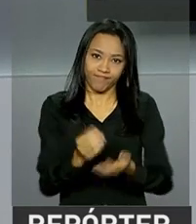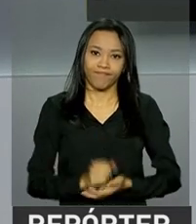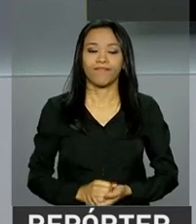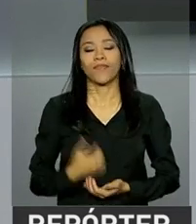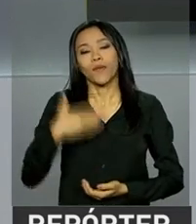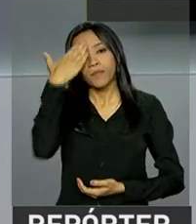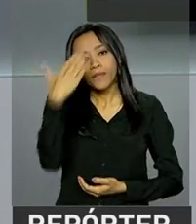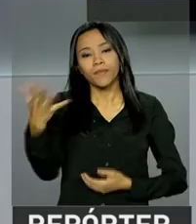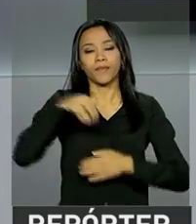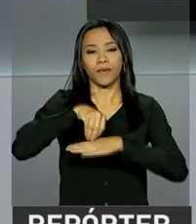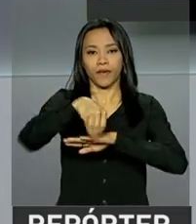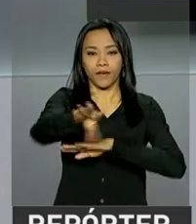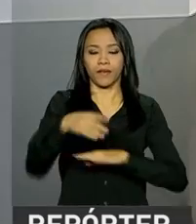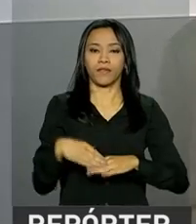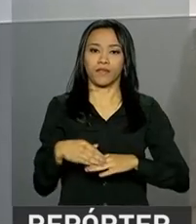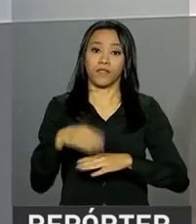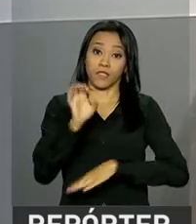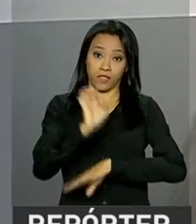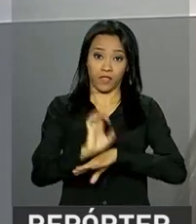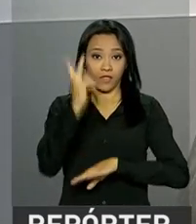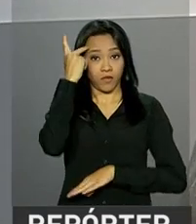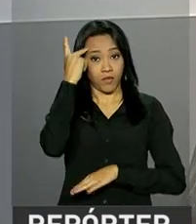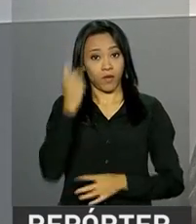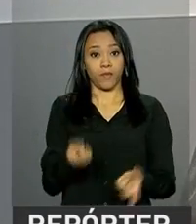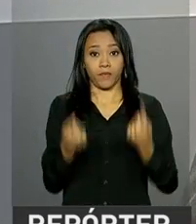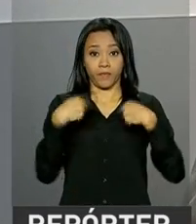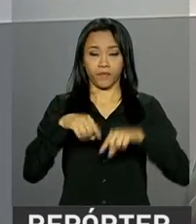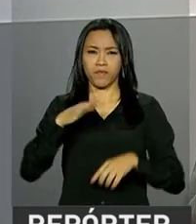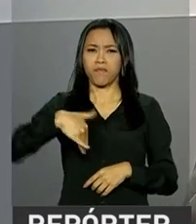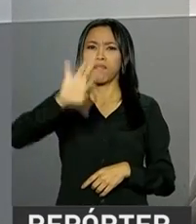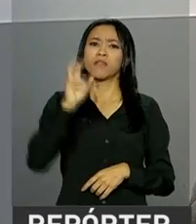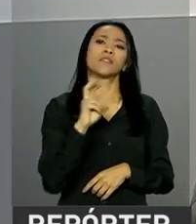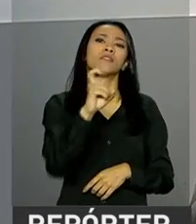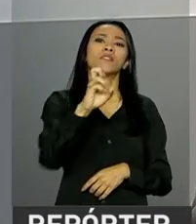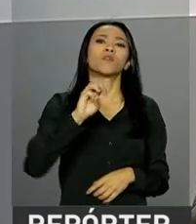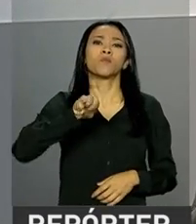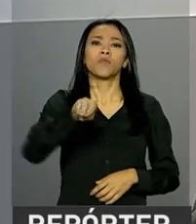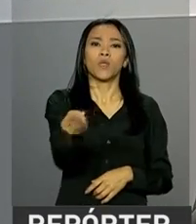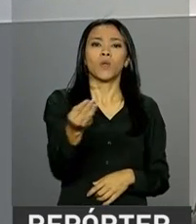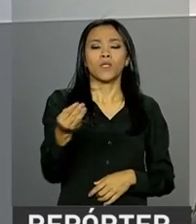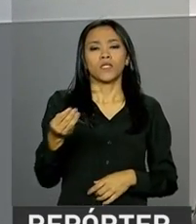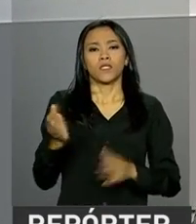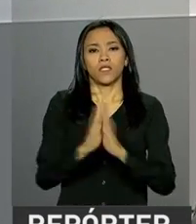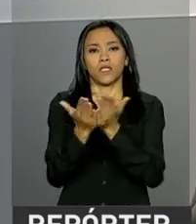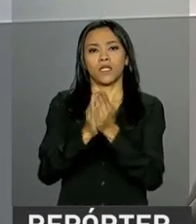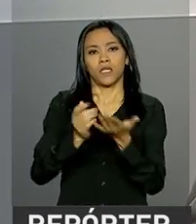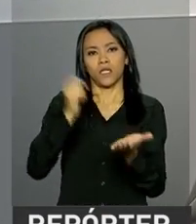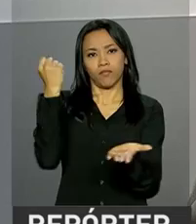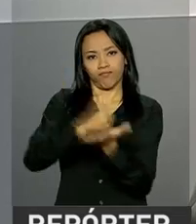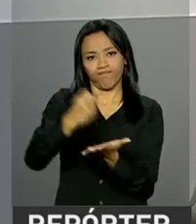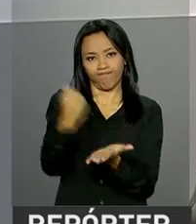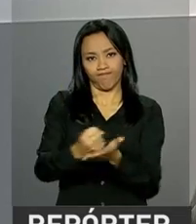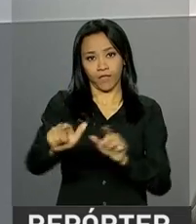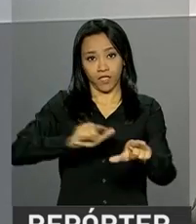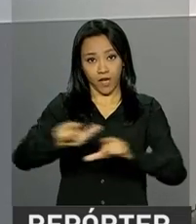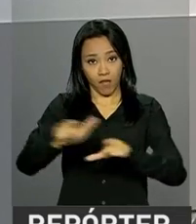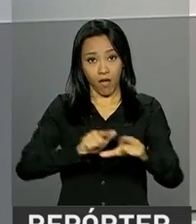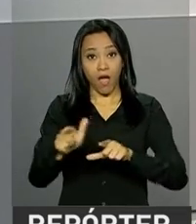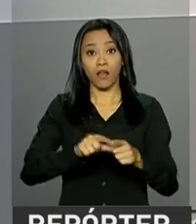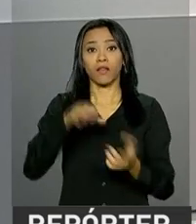vivo com as informações direto de São Paulo e mais de 5 milhões de carteiras de trabalho estão nas superintendências